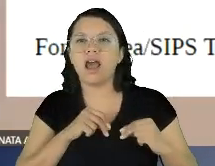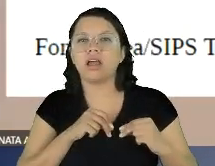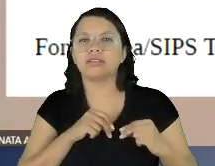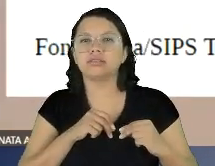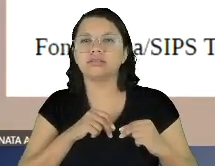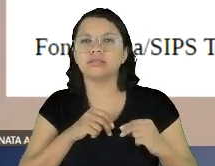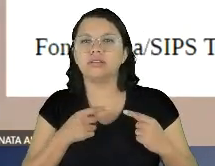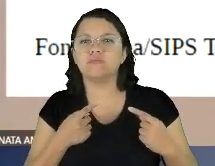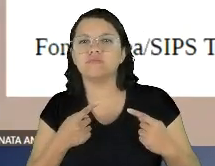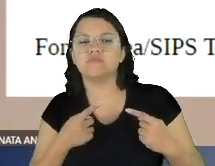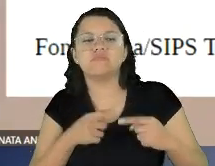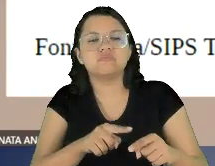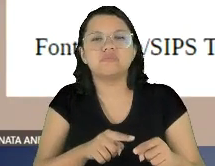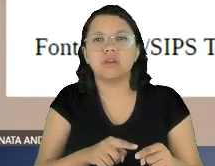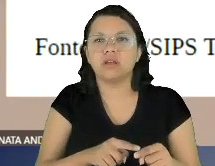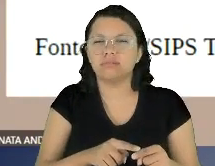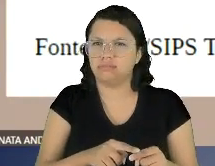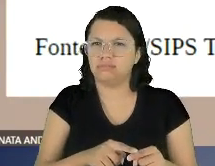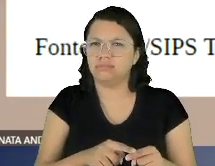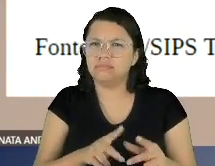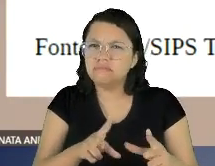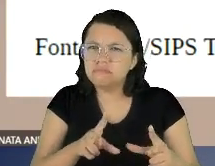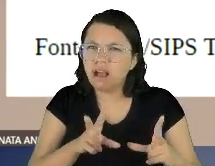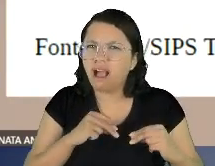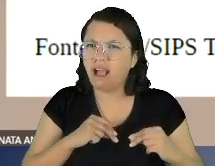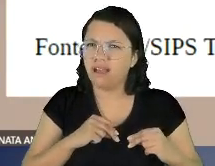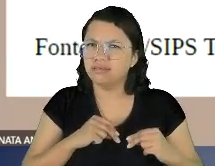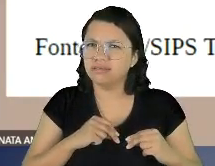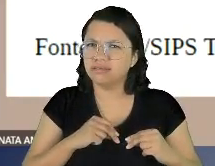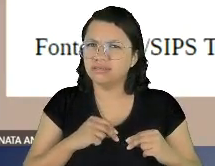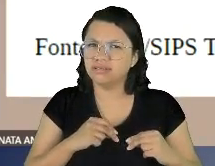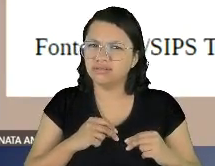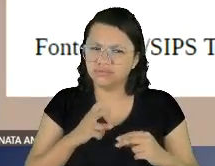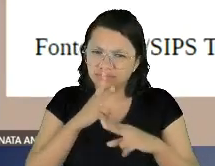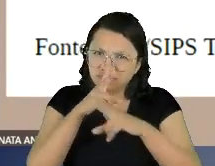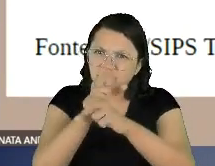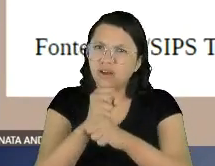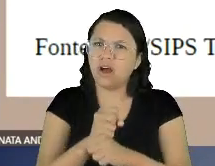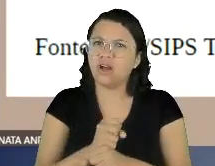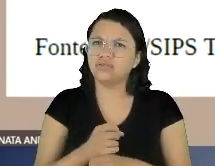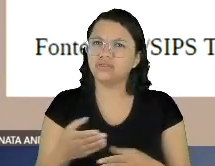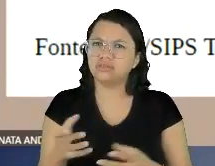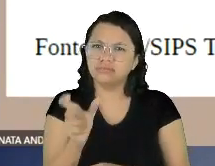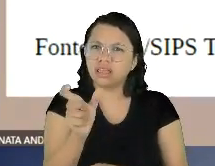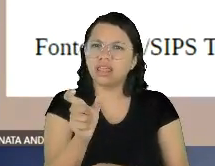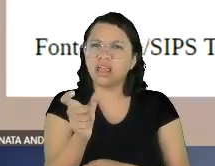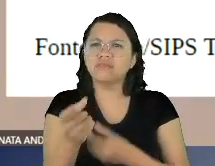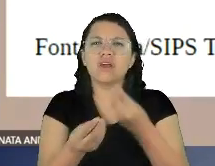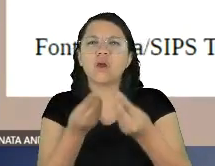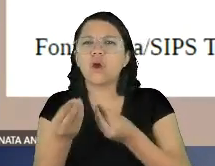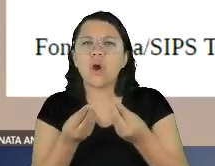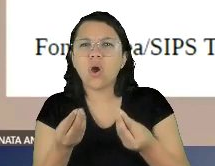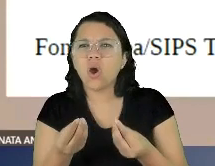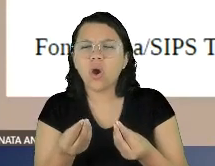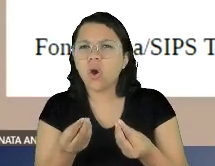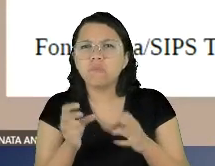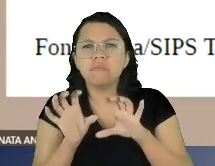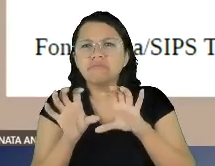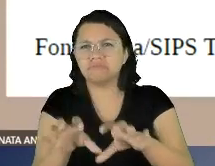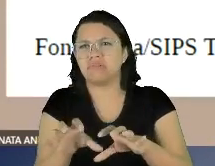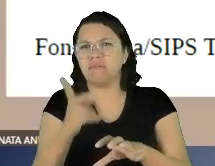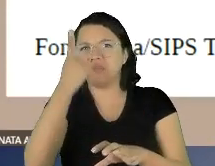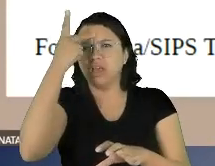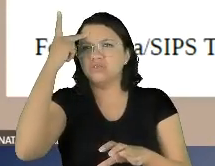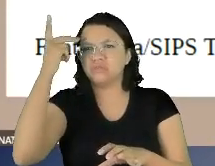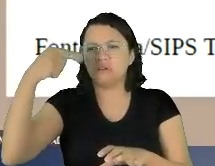ser atacadas. E merecer é muito forte se a gente parar para pensar. Como assim a pessoa